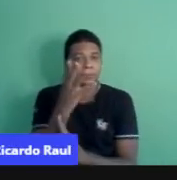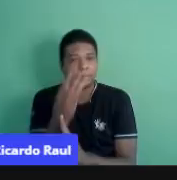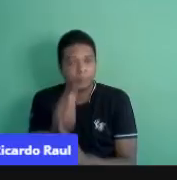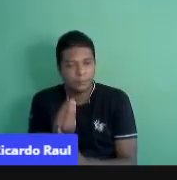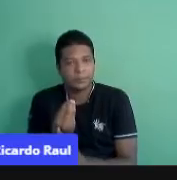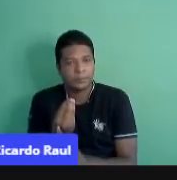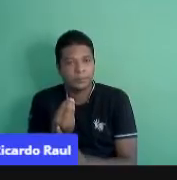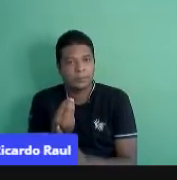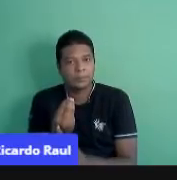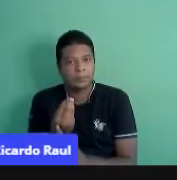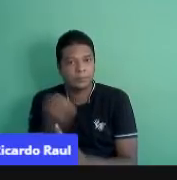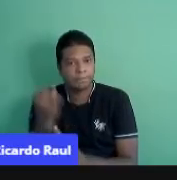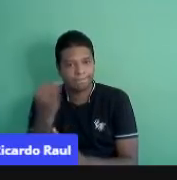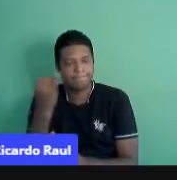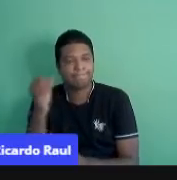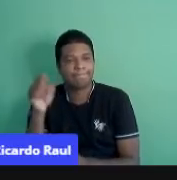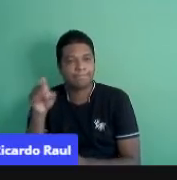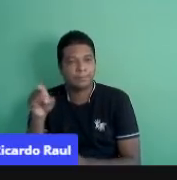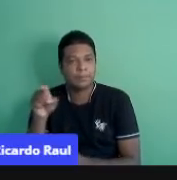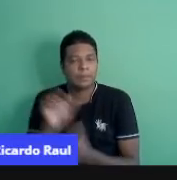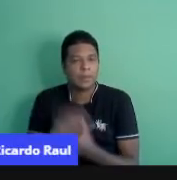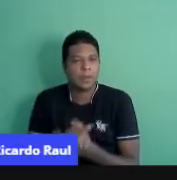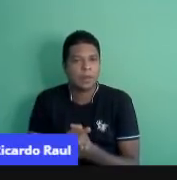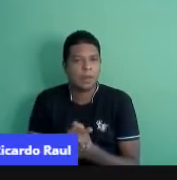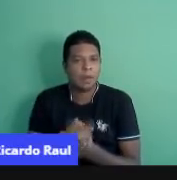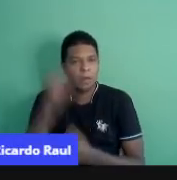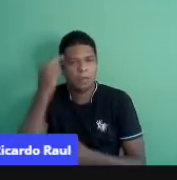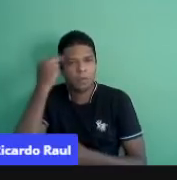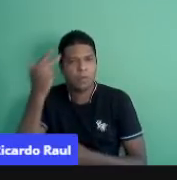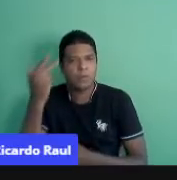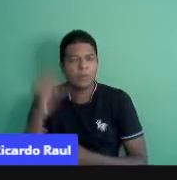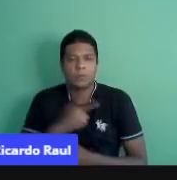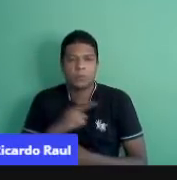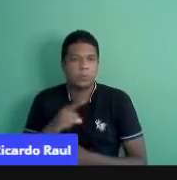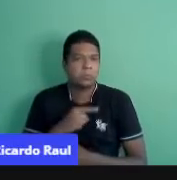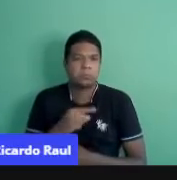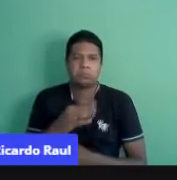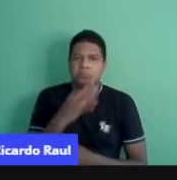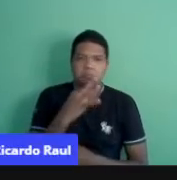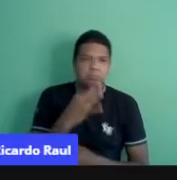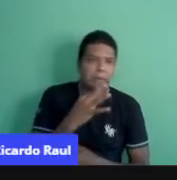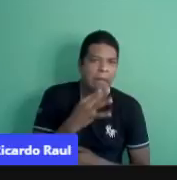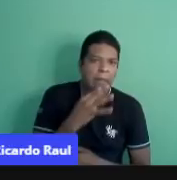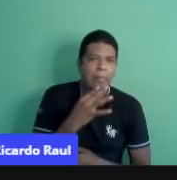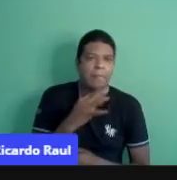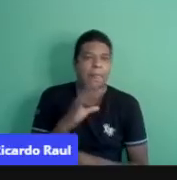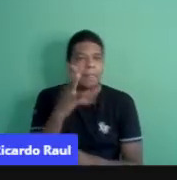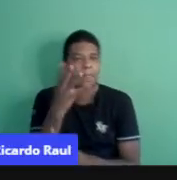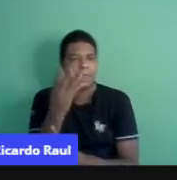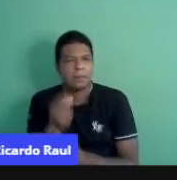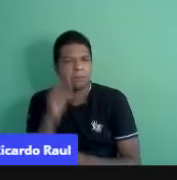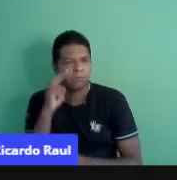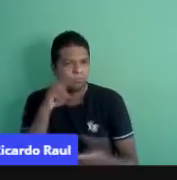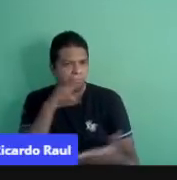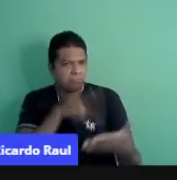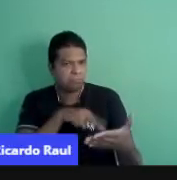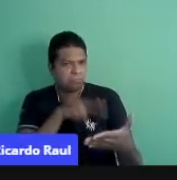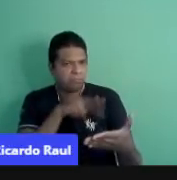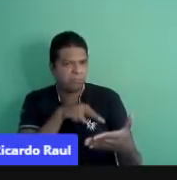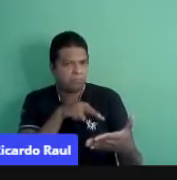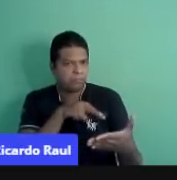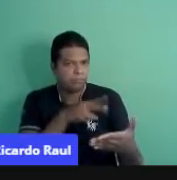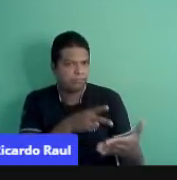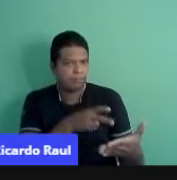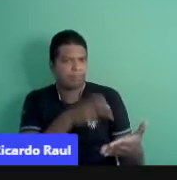visuais. E é comum que quem não tenha conhecimento da arte, ao ler, identifique esse